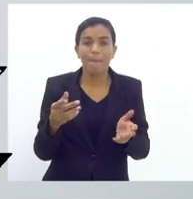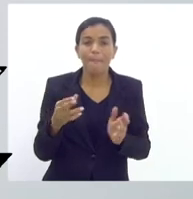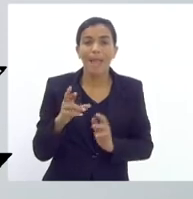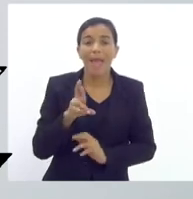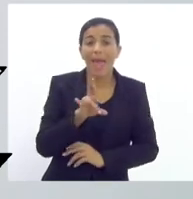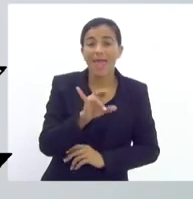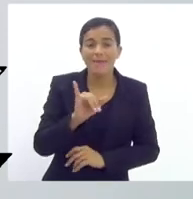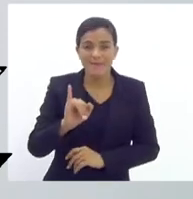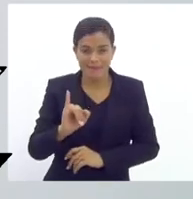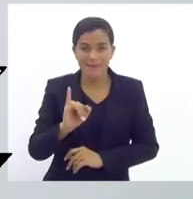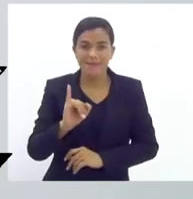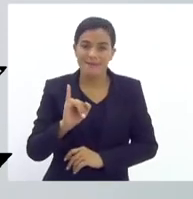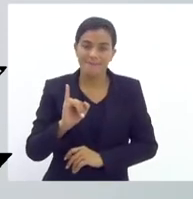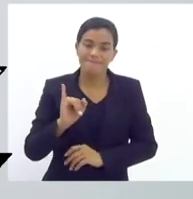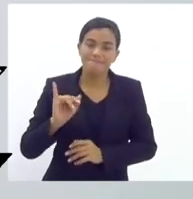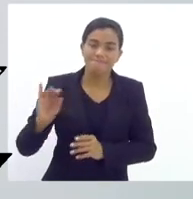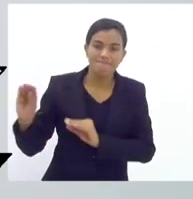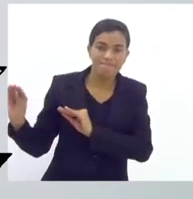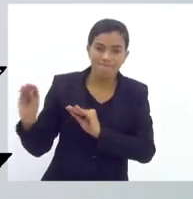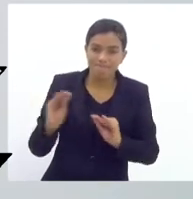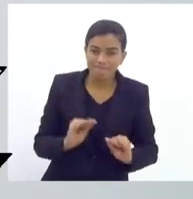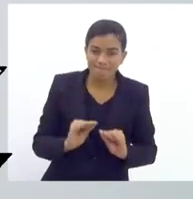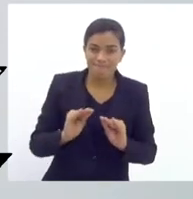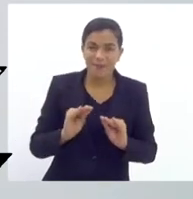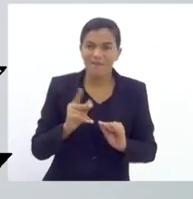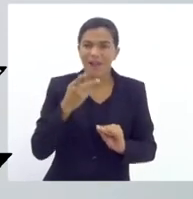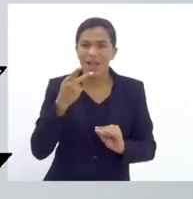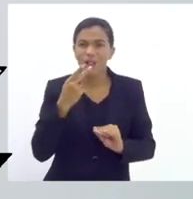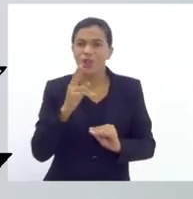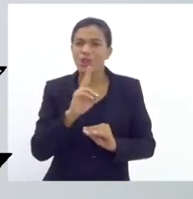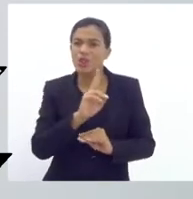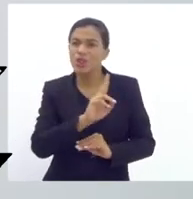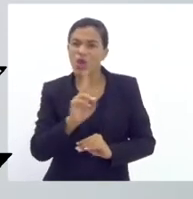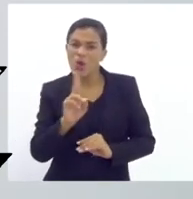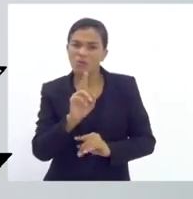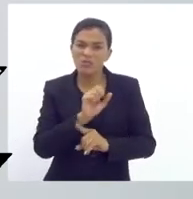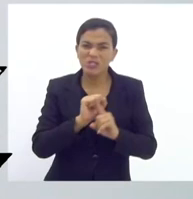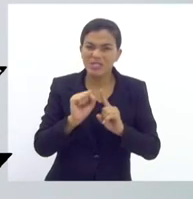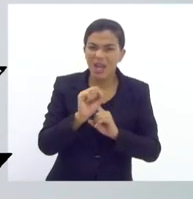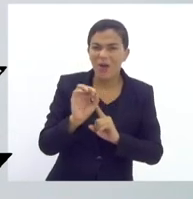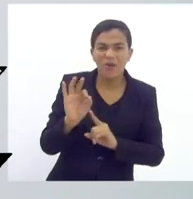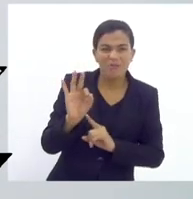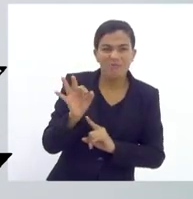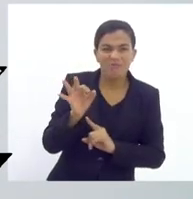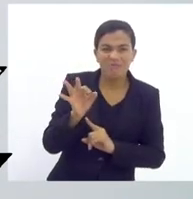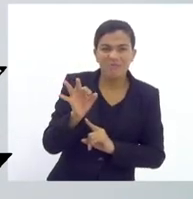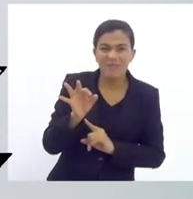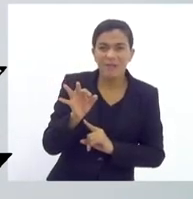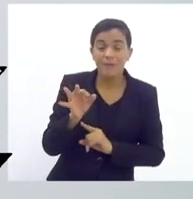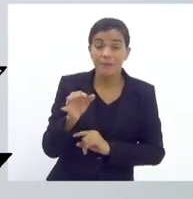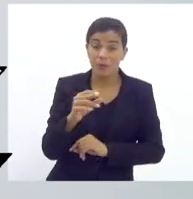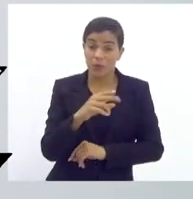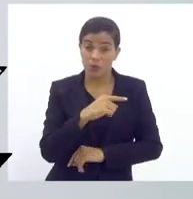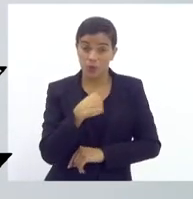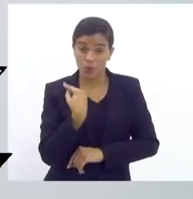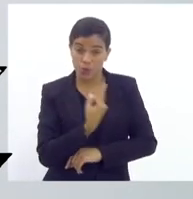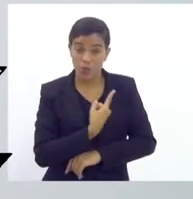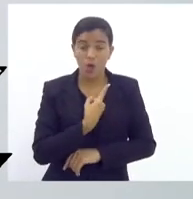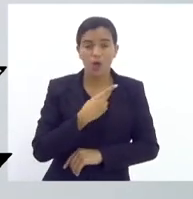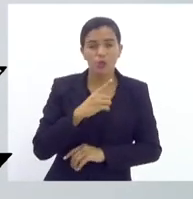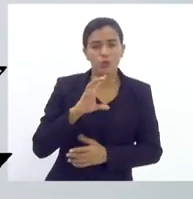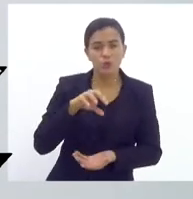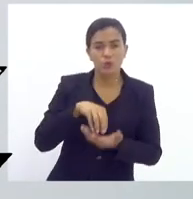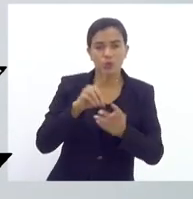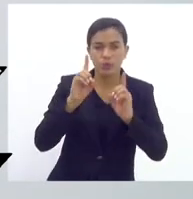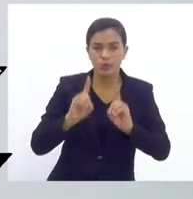que alguém chegou a falar do nome social não sei nós do núcleo de defesas